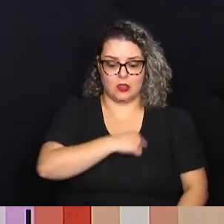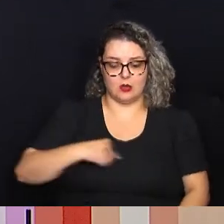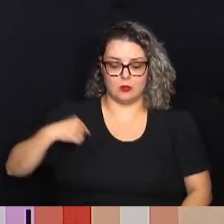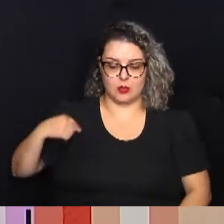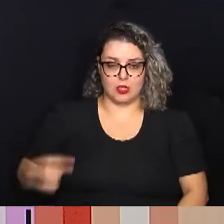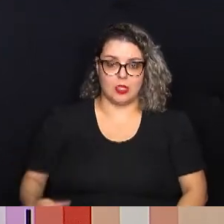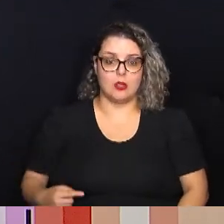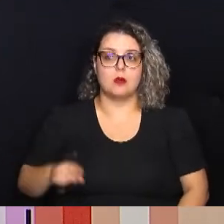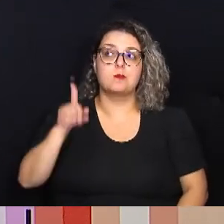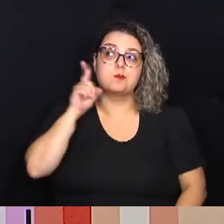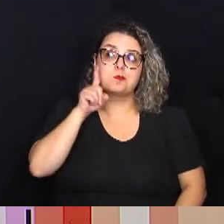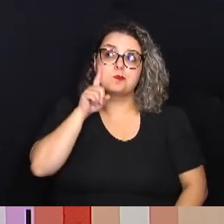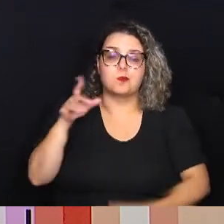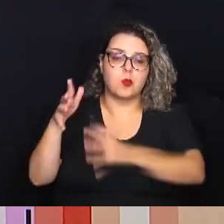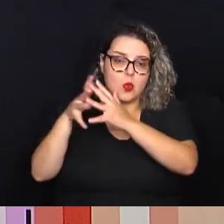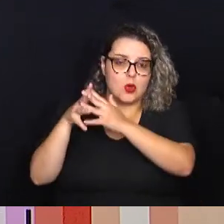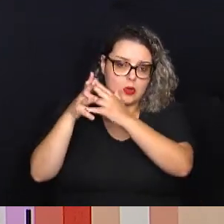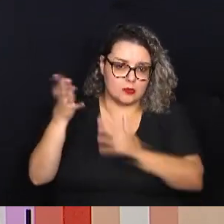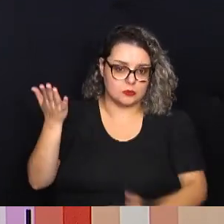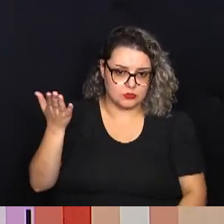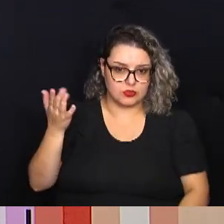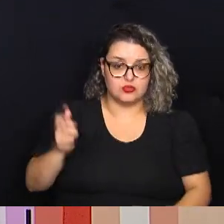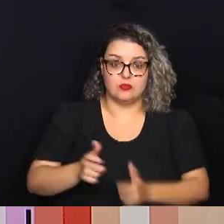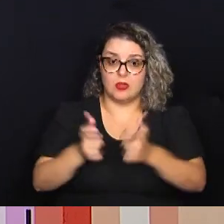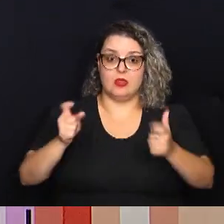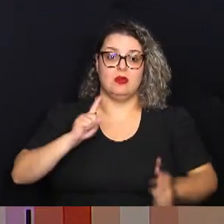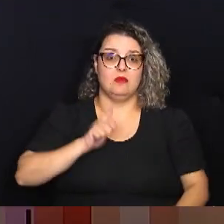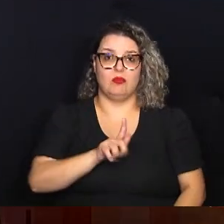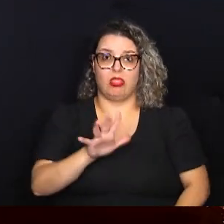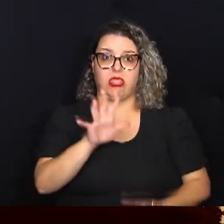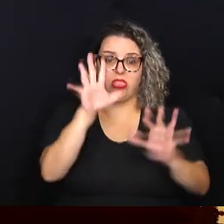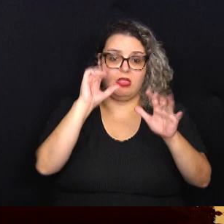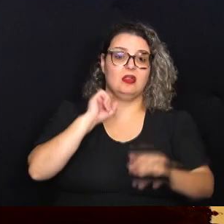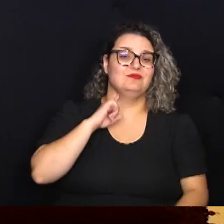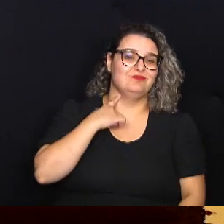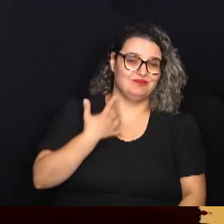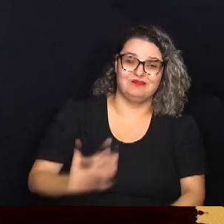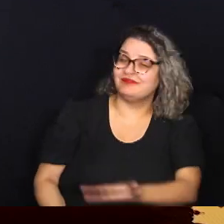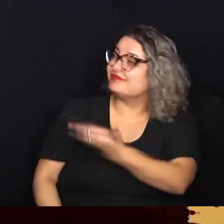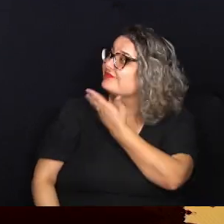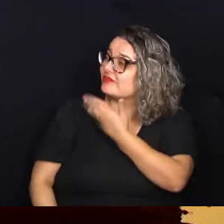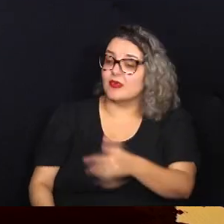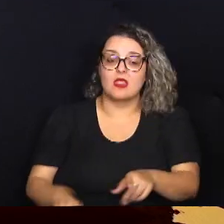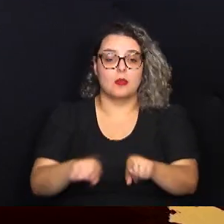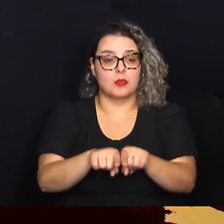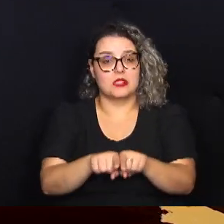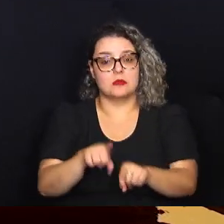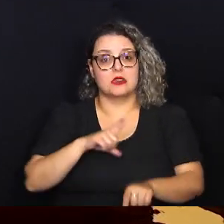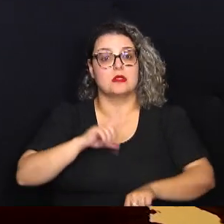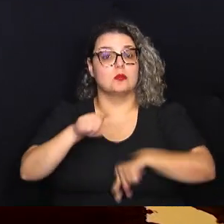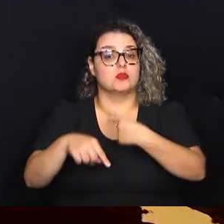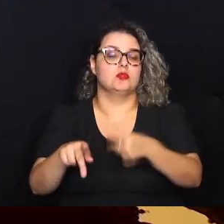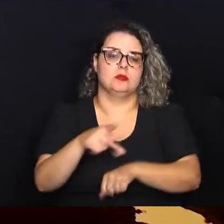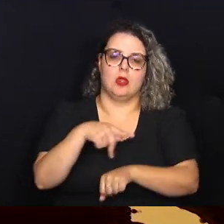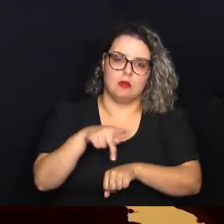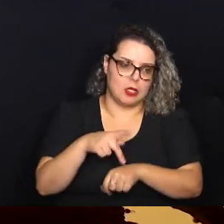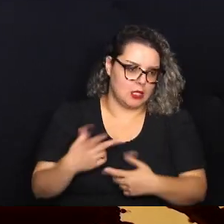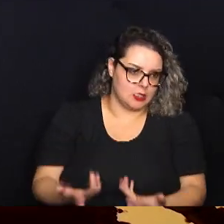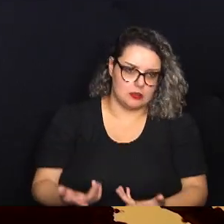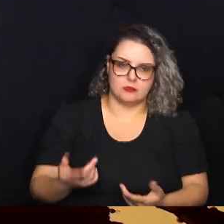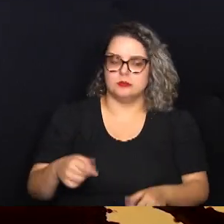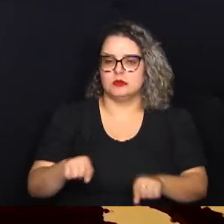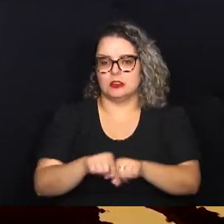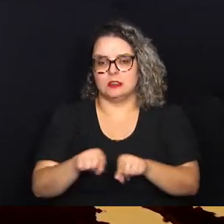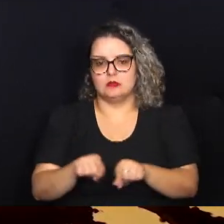aí a China e os Estados Unidos em cabeça na lista de maiores emissores de gases de efeito estufa mas nós também temos aí outros países